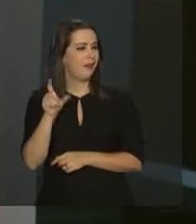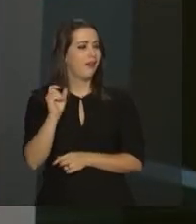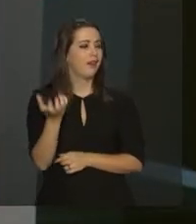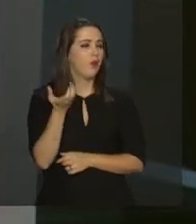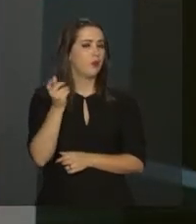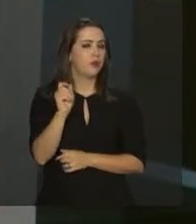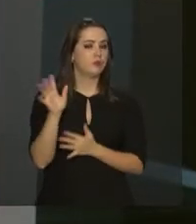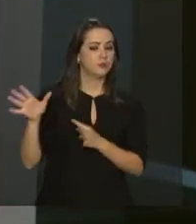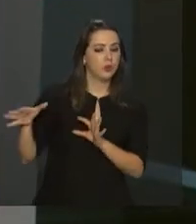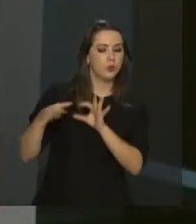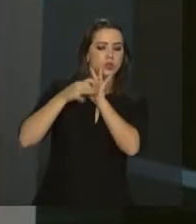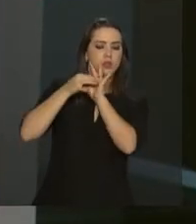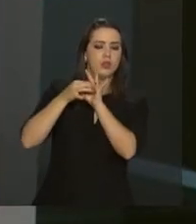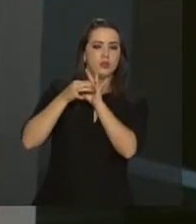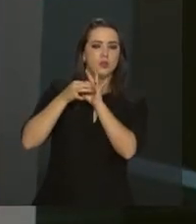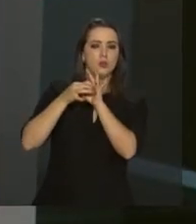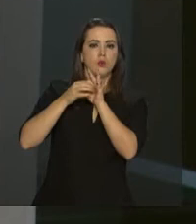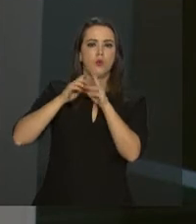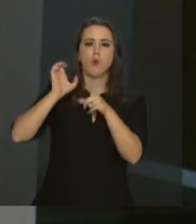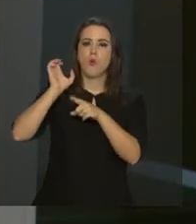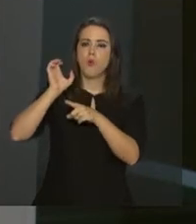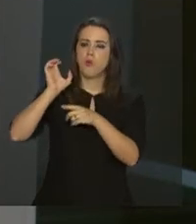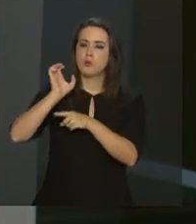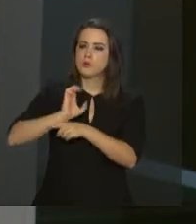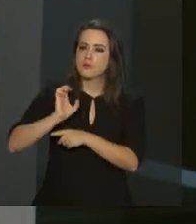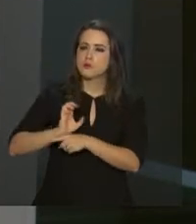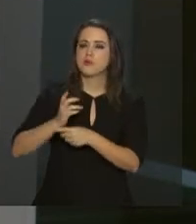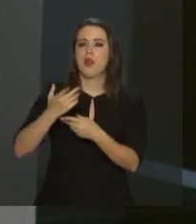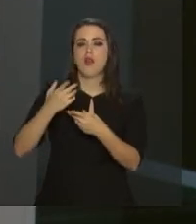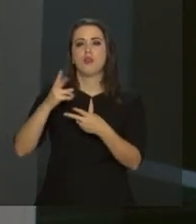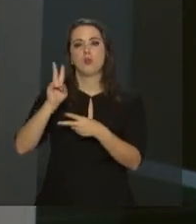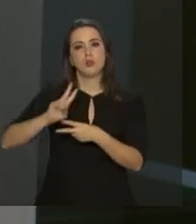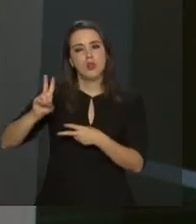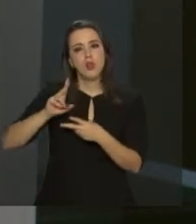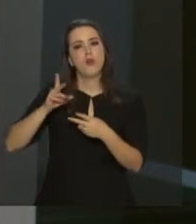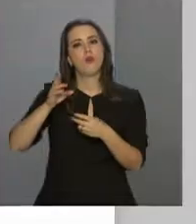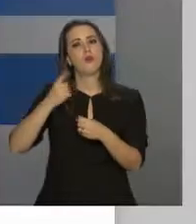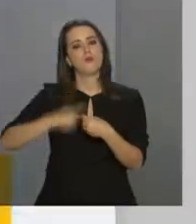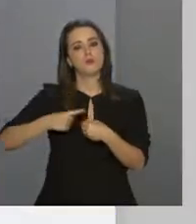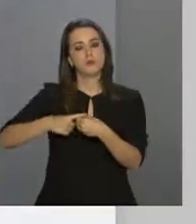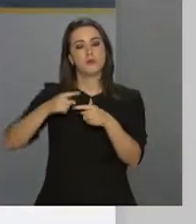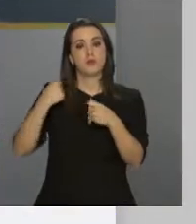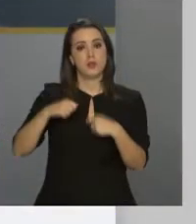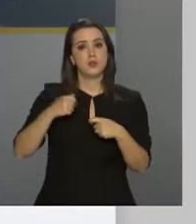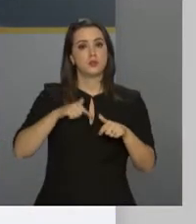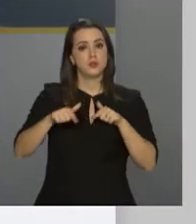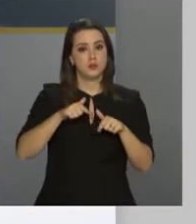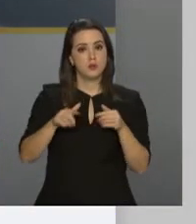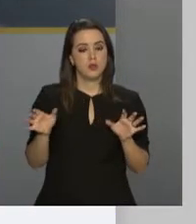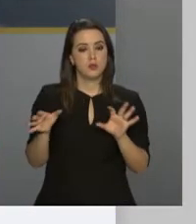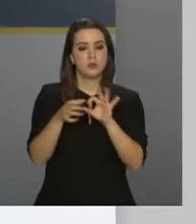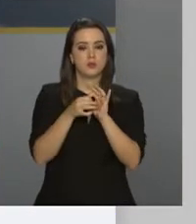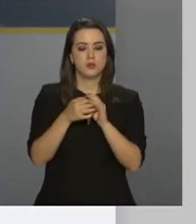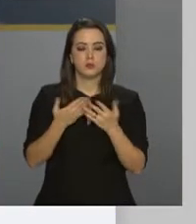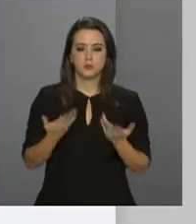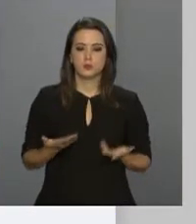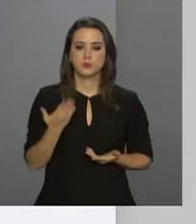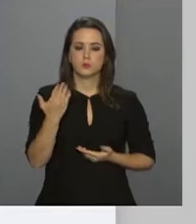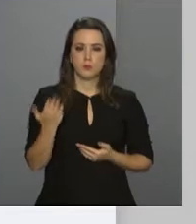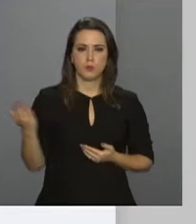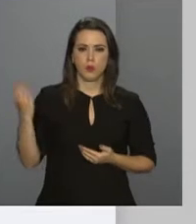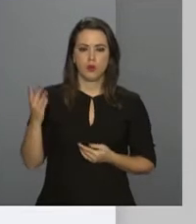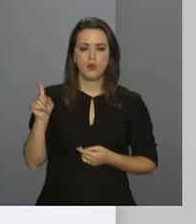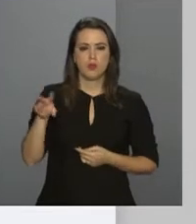aproximando os entes para que possam atuar de forma conjunta e coordenada à rede ponto gov.br vai